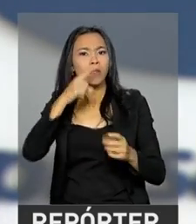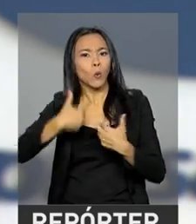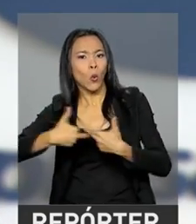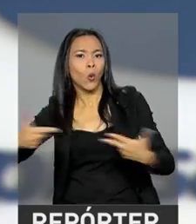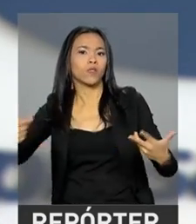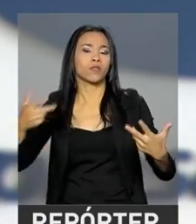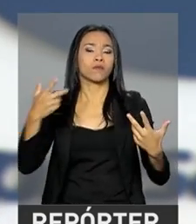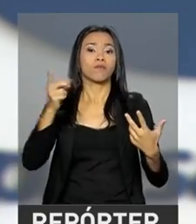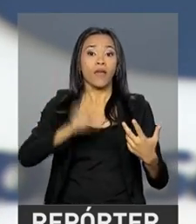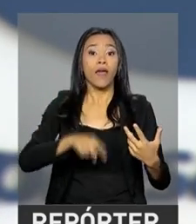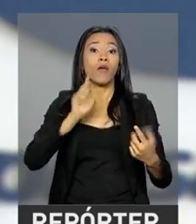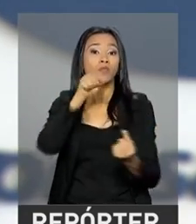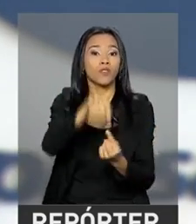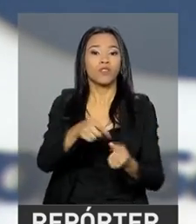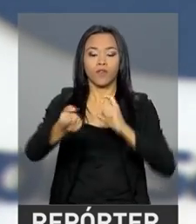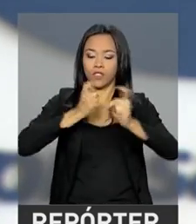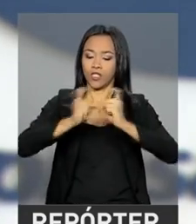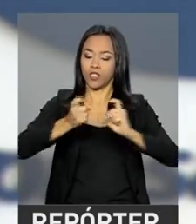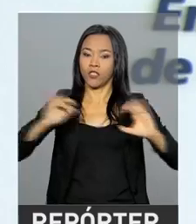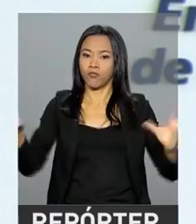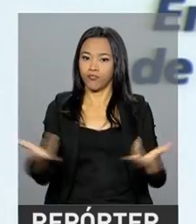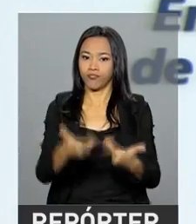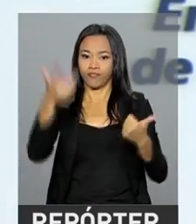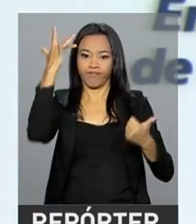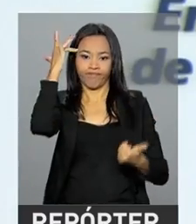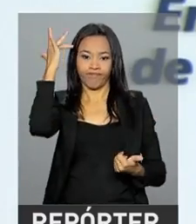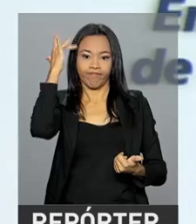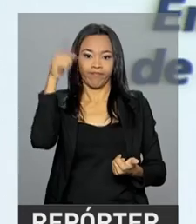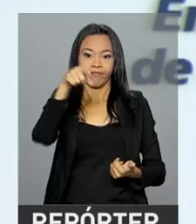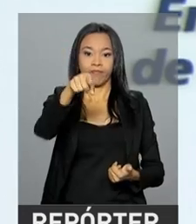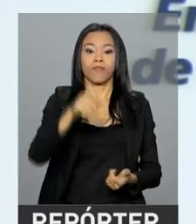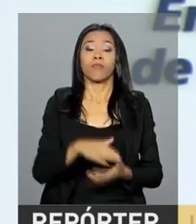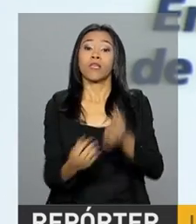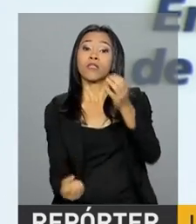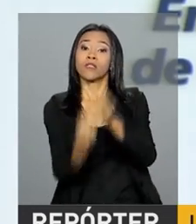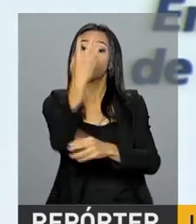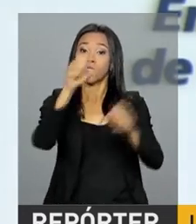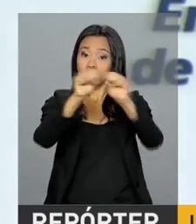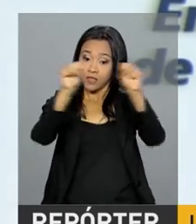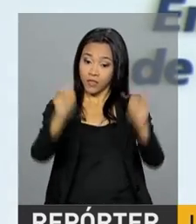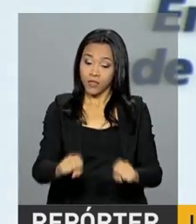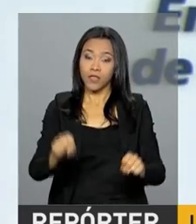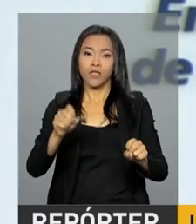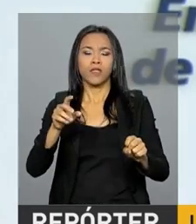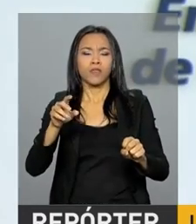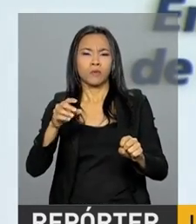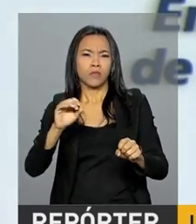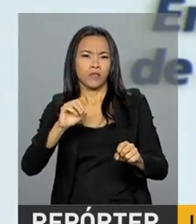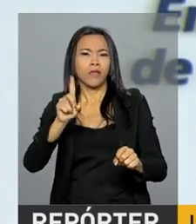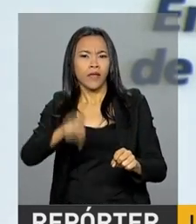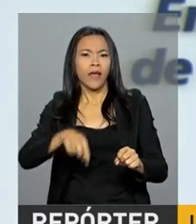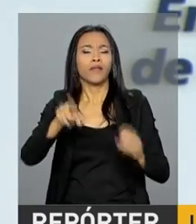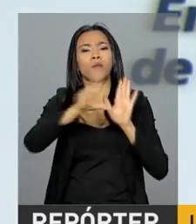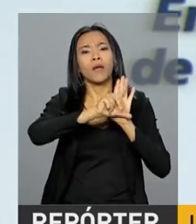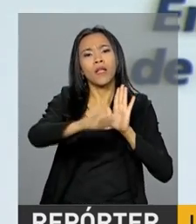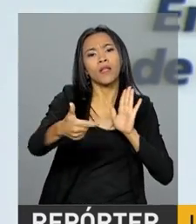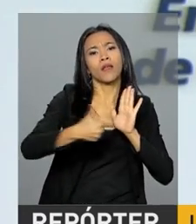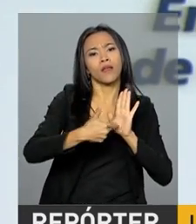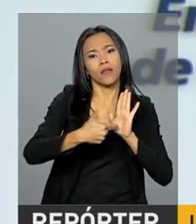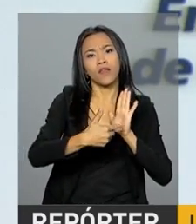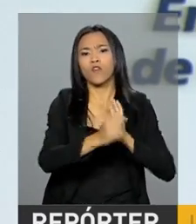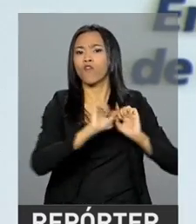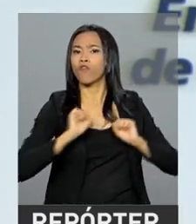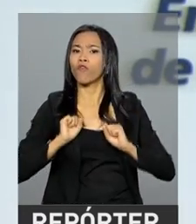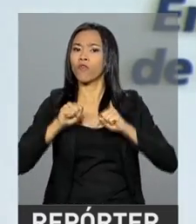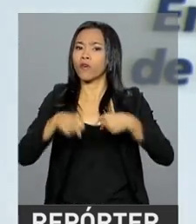ideia é tornar a gestão mais eficiente a implementação do sistema de gerenciamento de risco que é advem da da Lei 3303